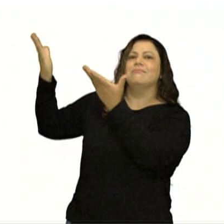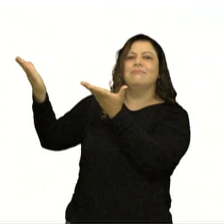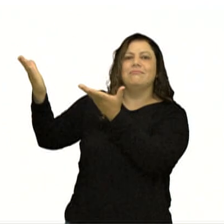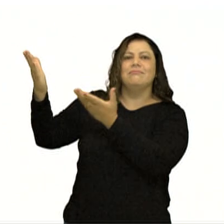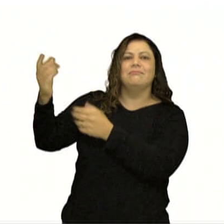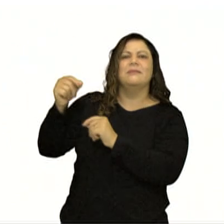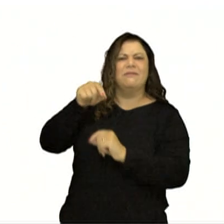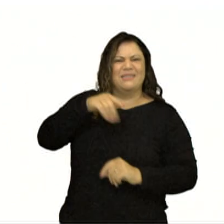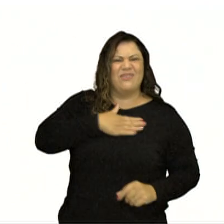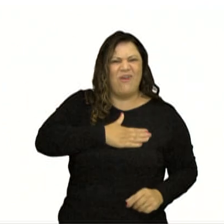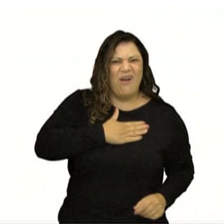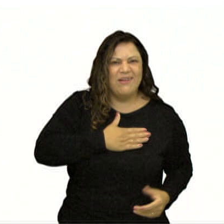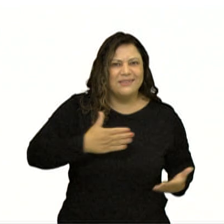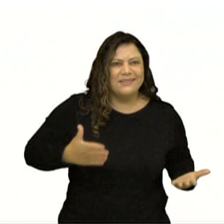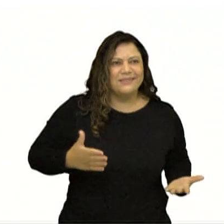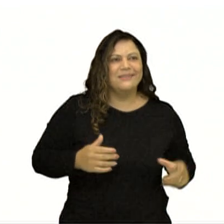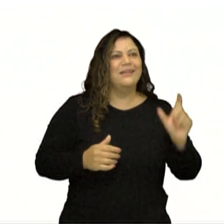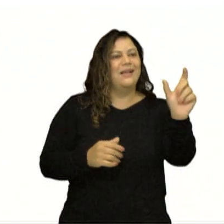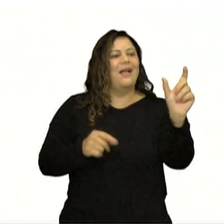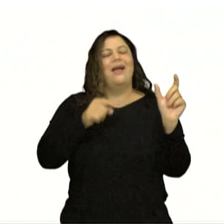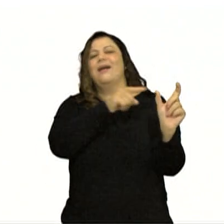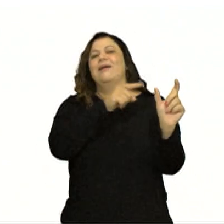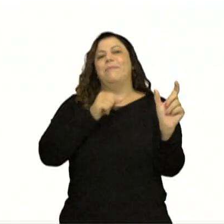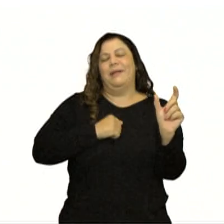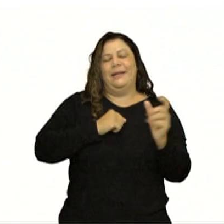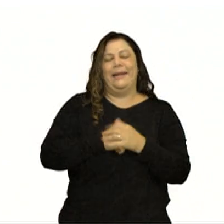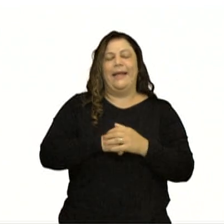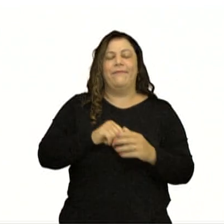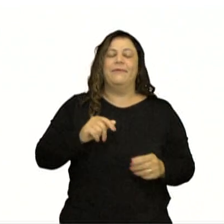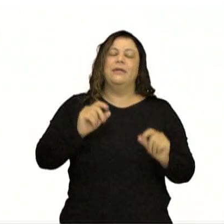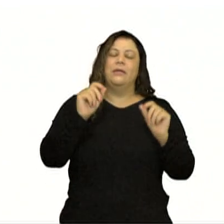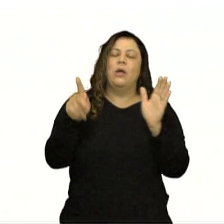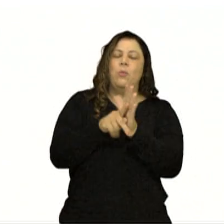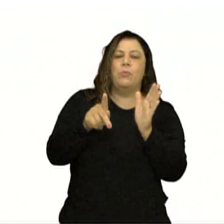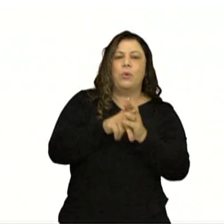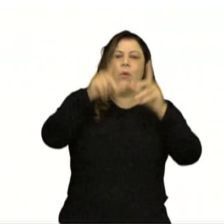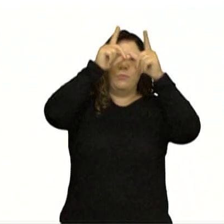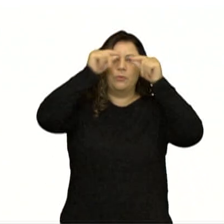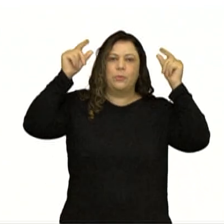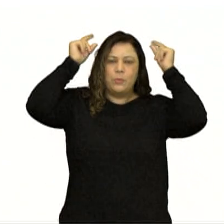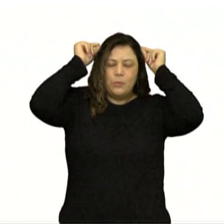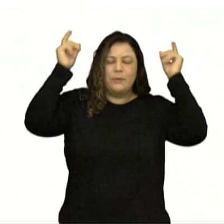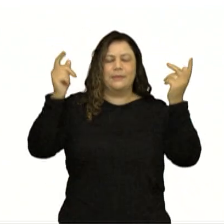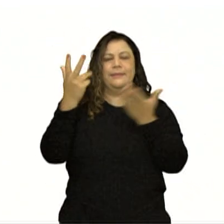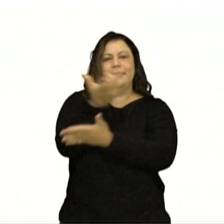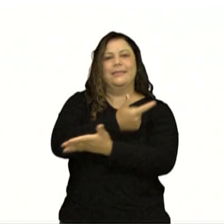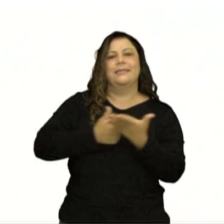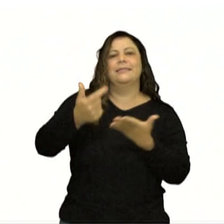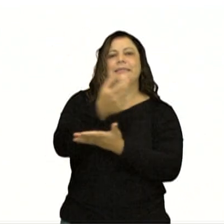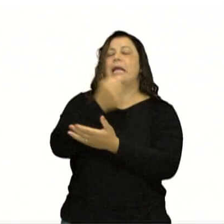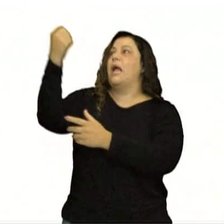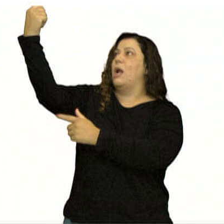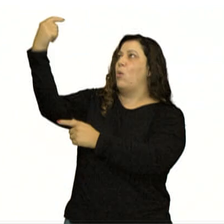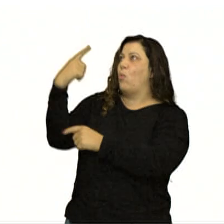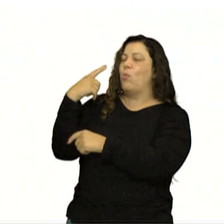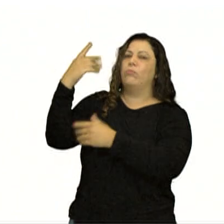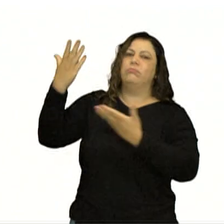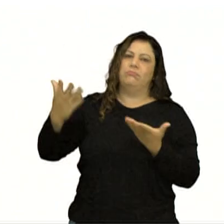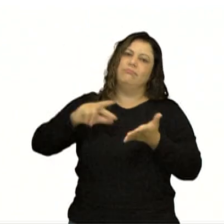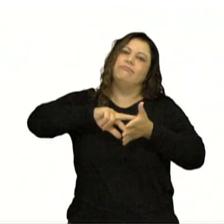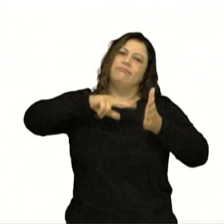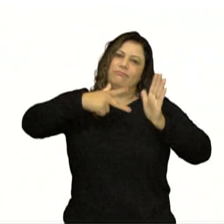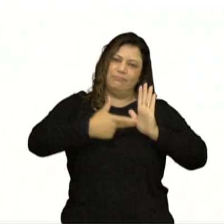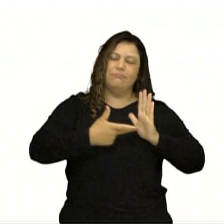Pessoal, a palavra fotografia vem do grego e significa desenhar com a luz. Bom, você sabia que a